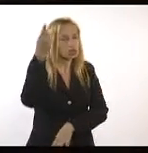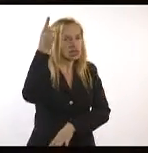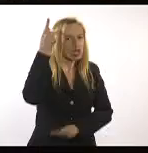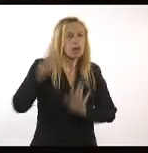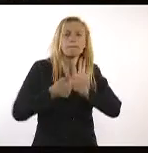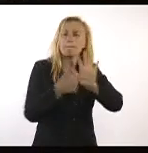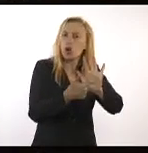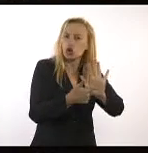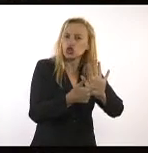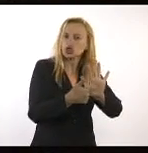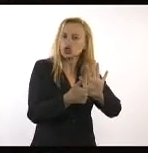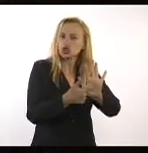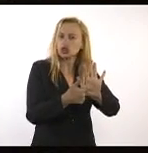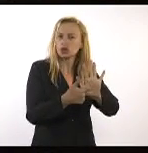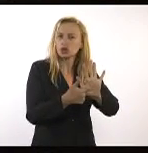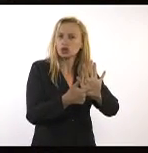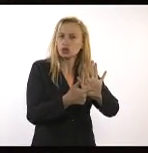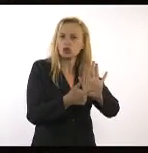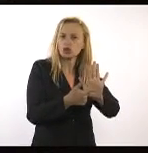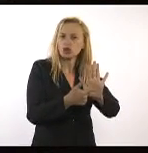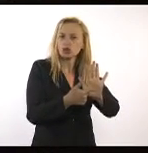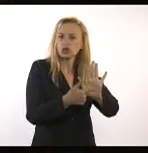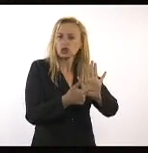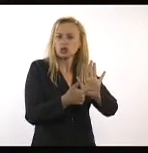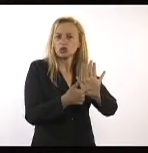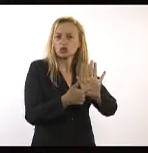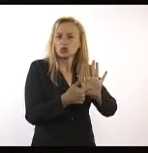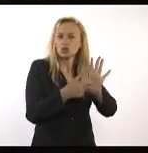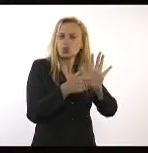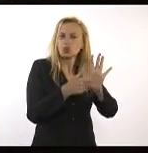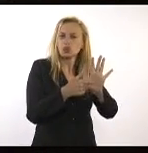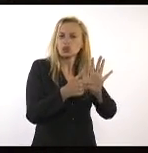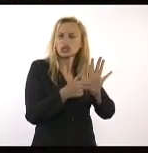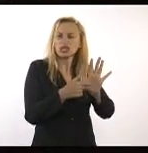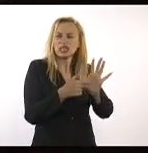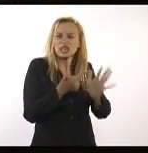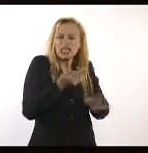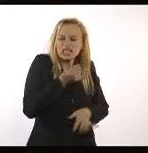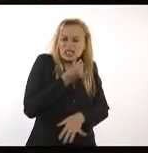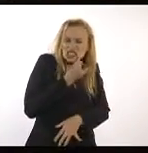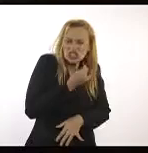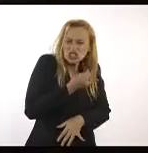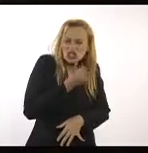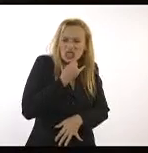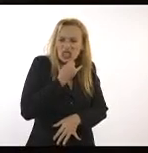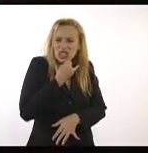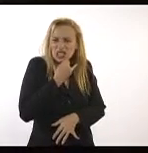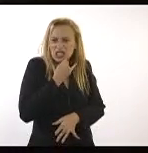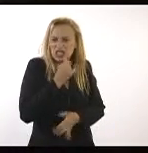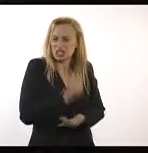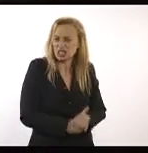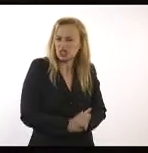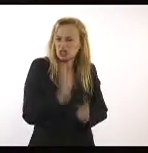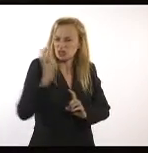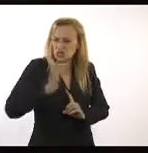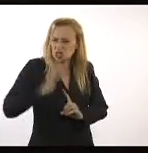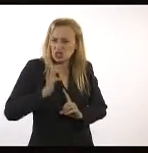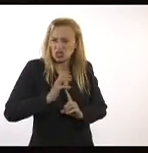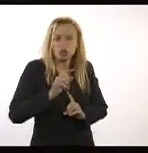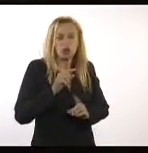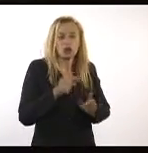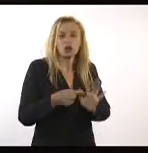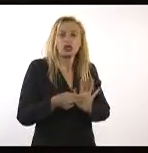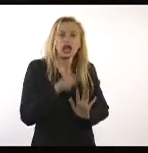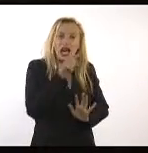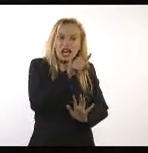mostra a monstruosidade a peste realidade a malignidade cometidas pela aquele